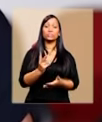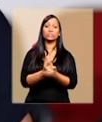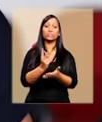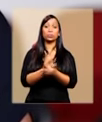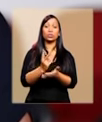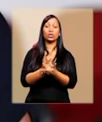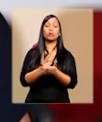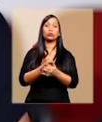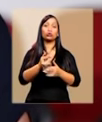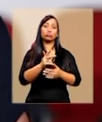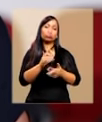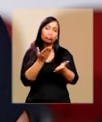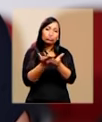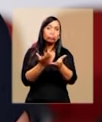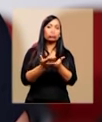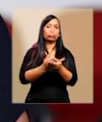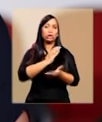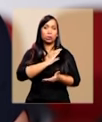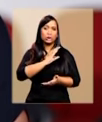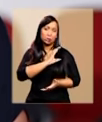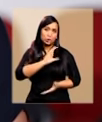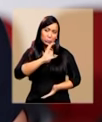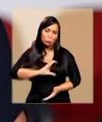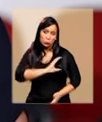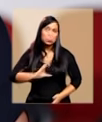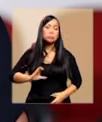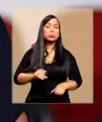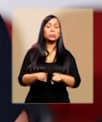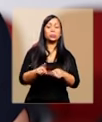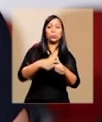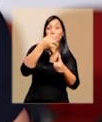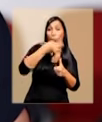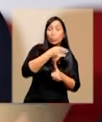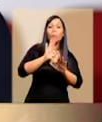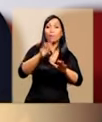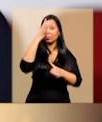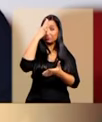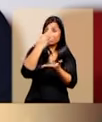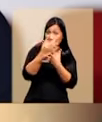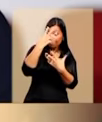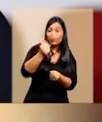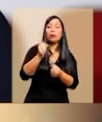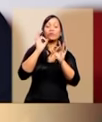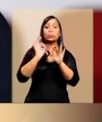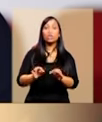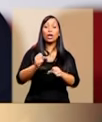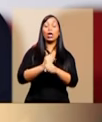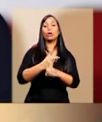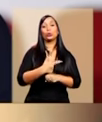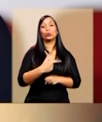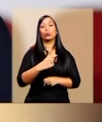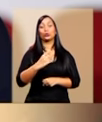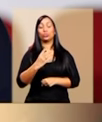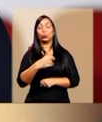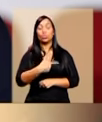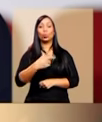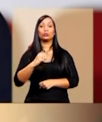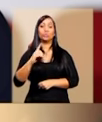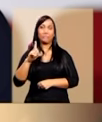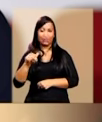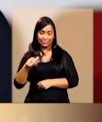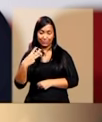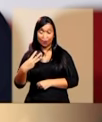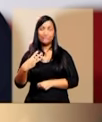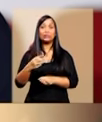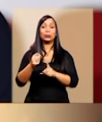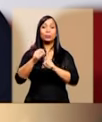Sempre fiz catecismo, fiz crisma, primeira comunhão, mas a minha fé foi intensificada em 2013,